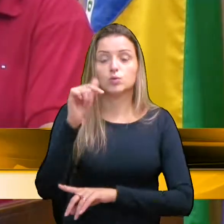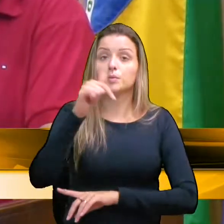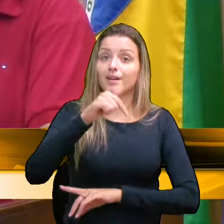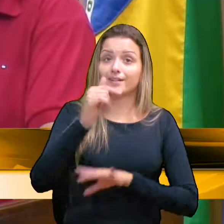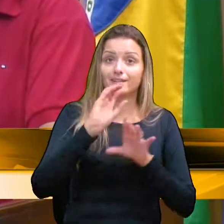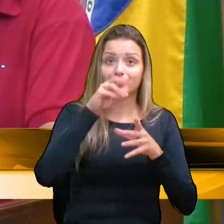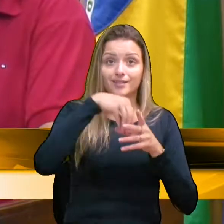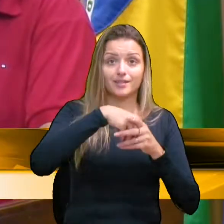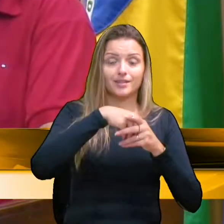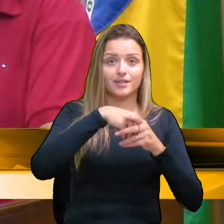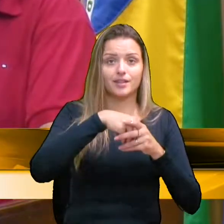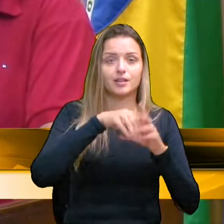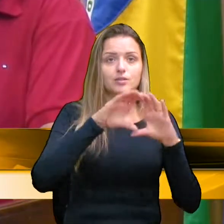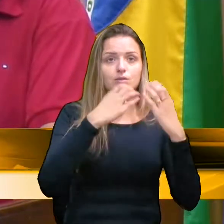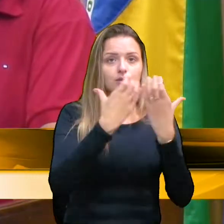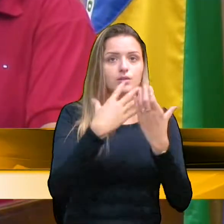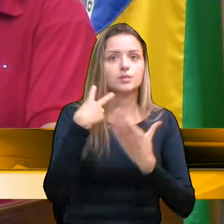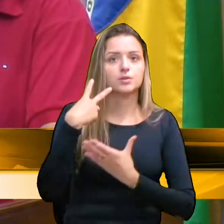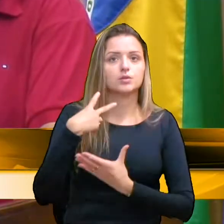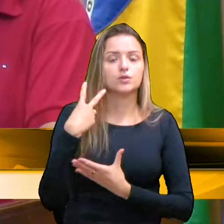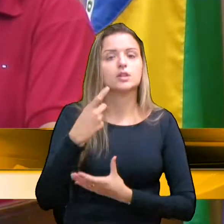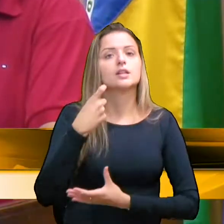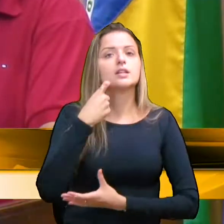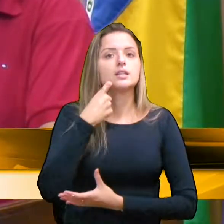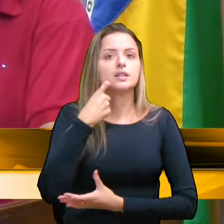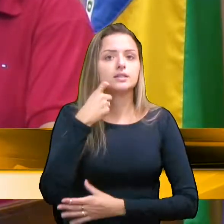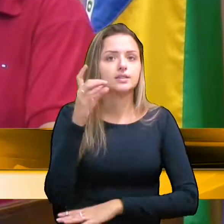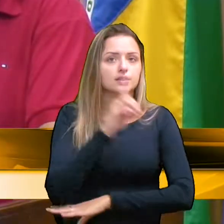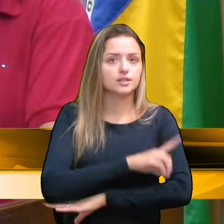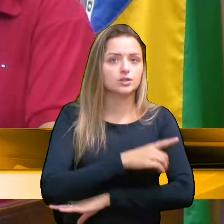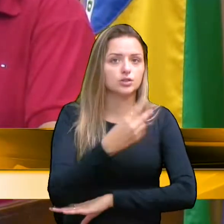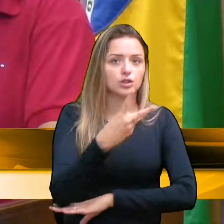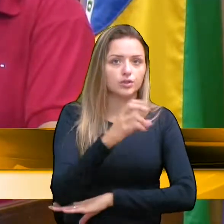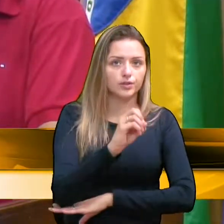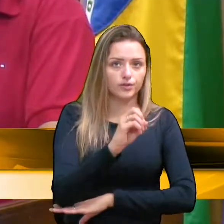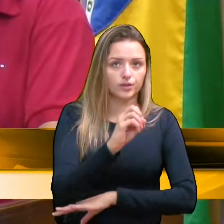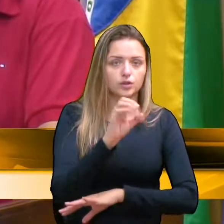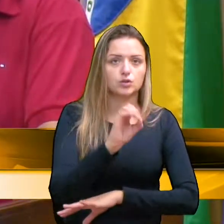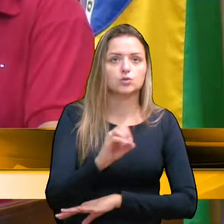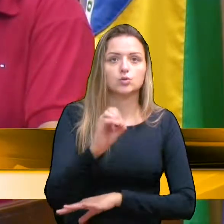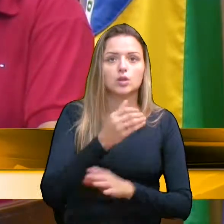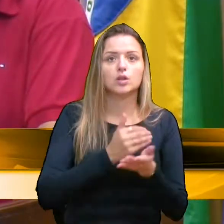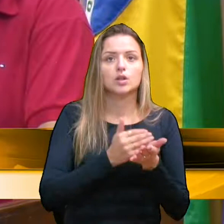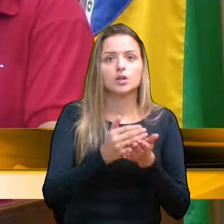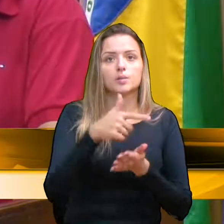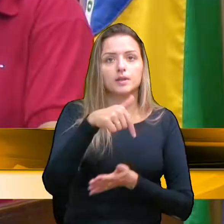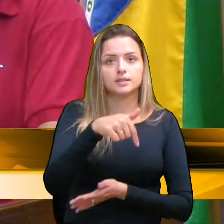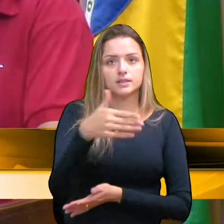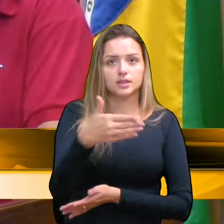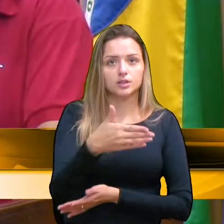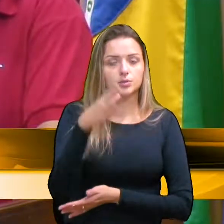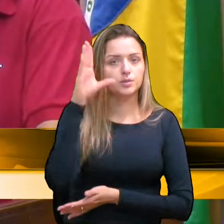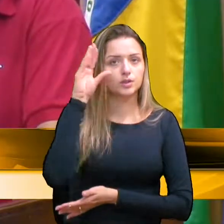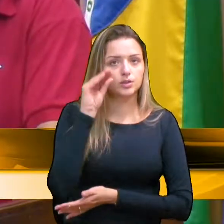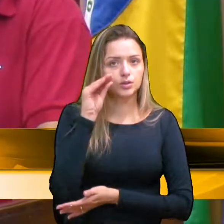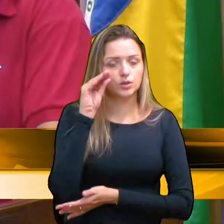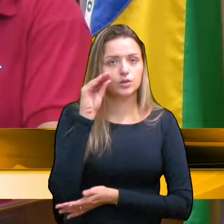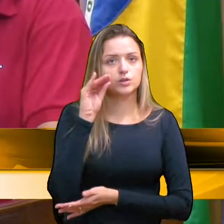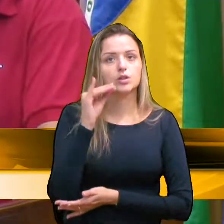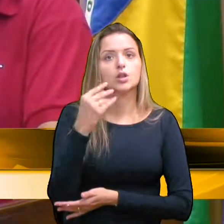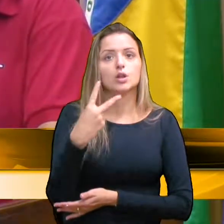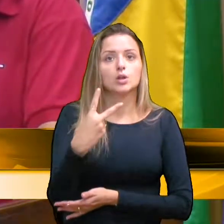Vereadores mesmo. Na sexta-feira, dia 20, as atividades começam às 19h30, com 2